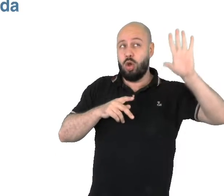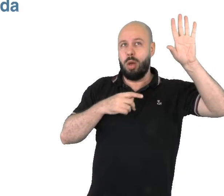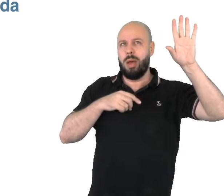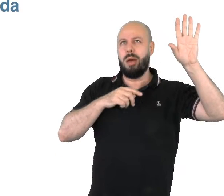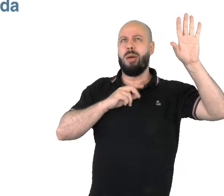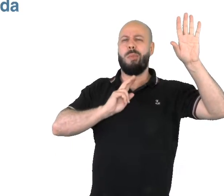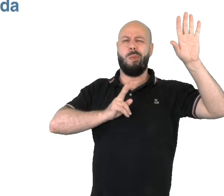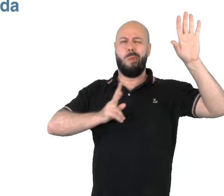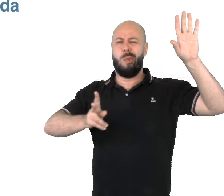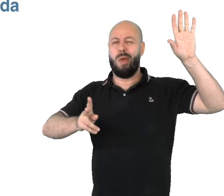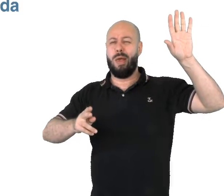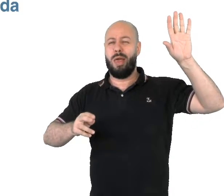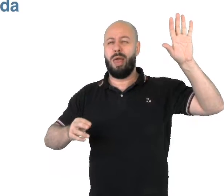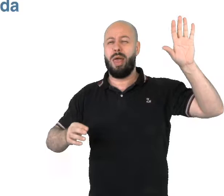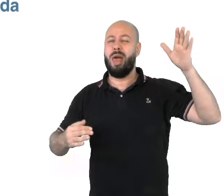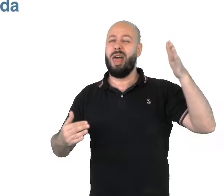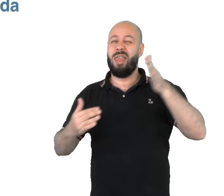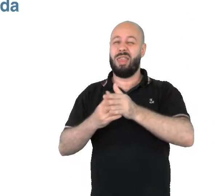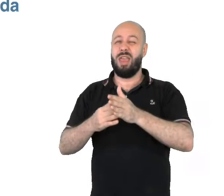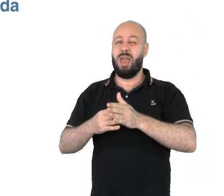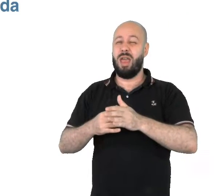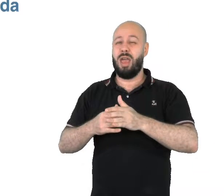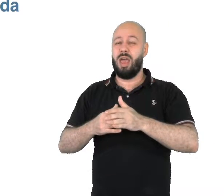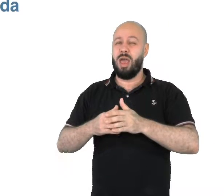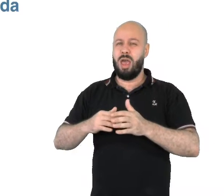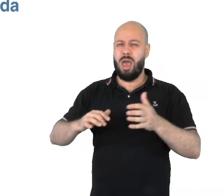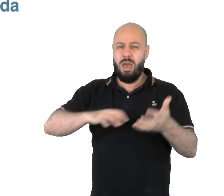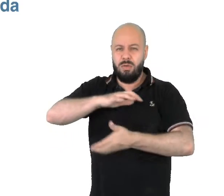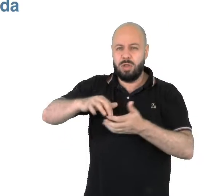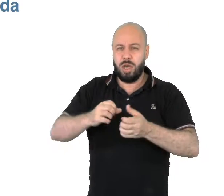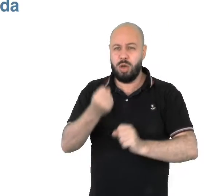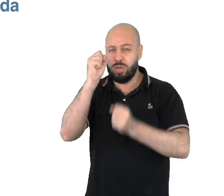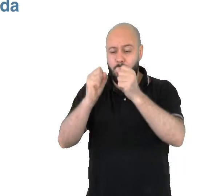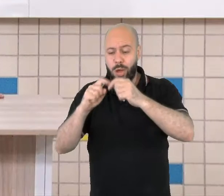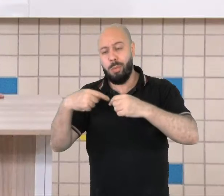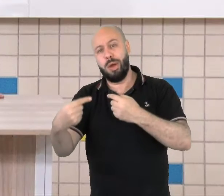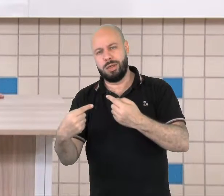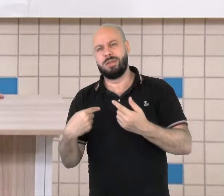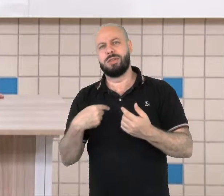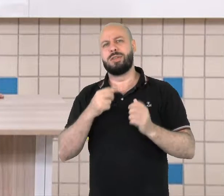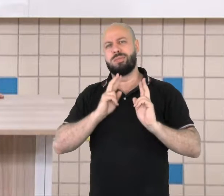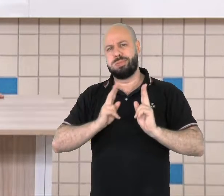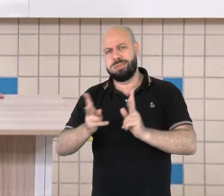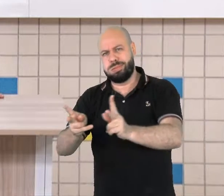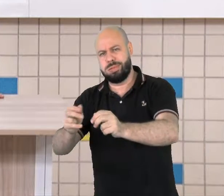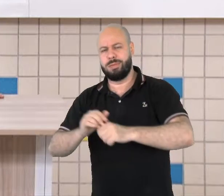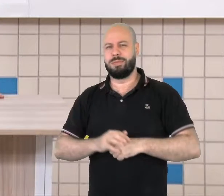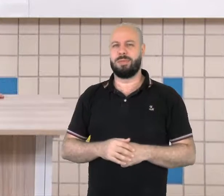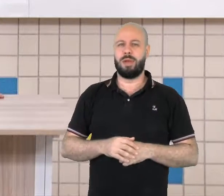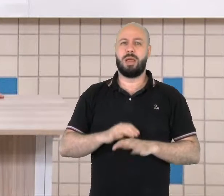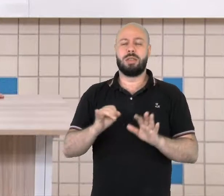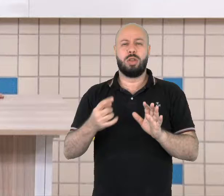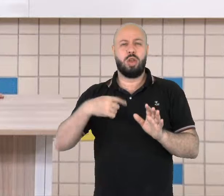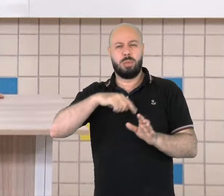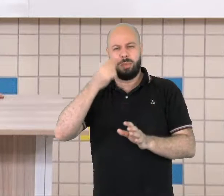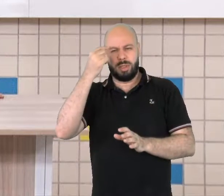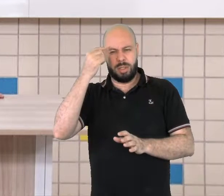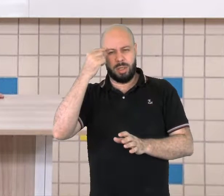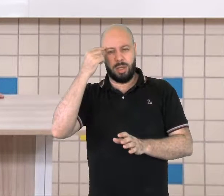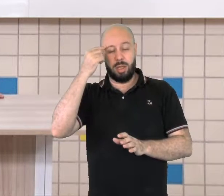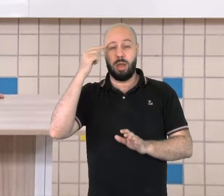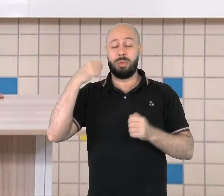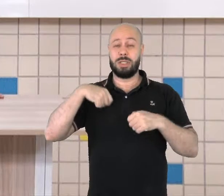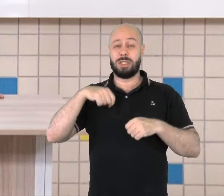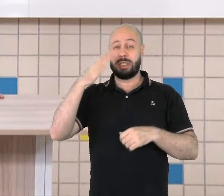até após a Revolução Industrial. Tá? Se vocês forem pensar, e se nós formos pensar, aí eu já vou entrar com vocês em conceito